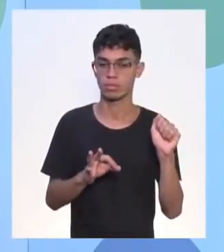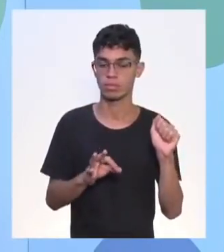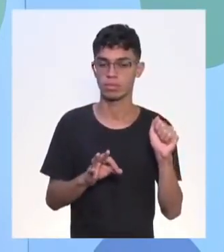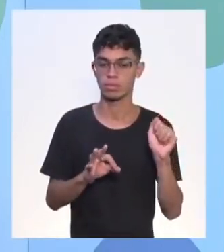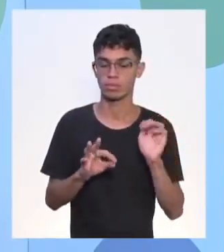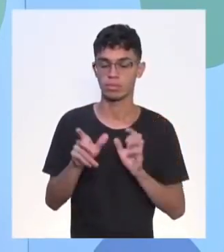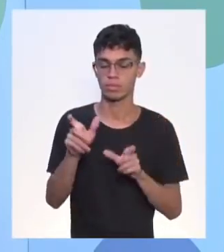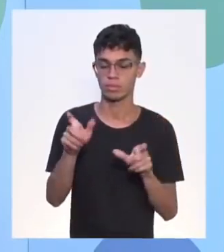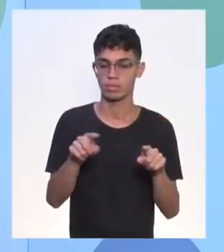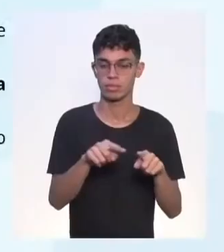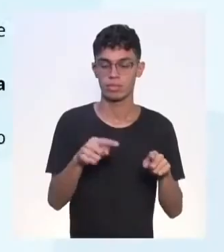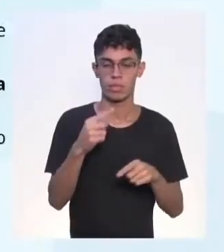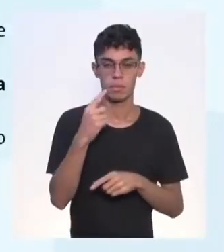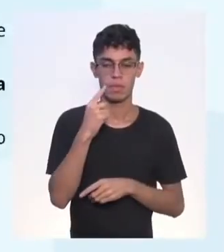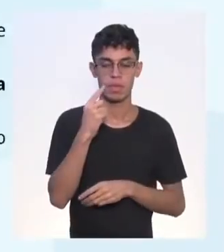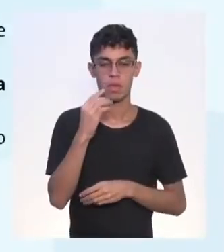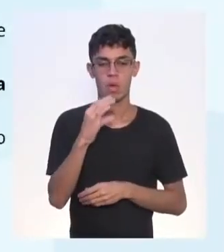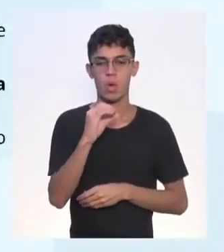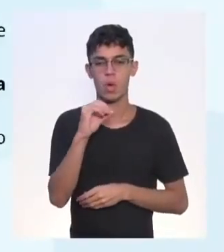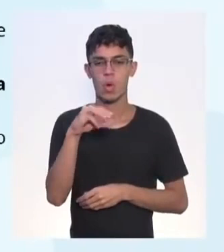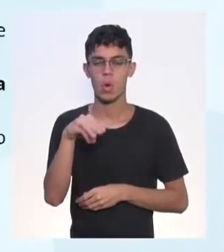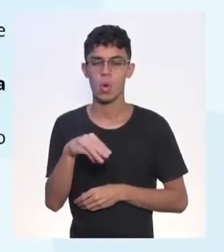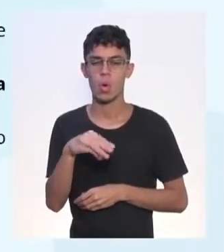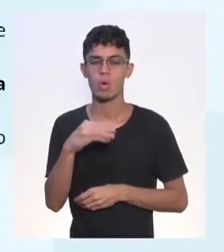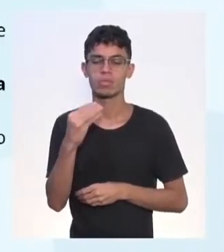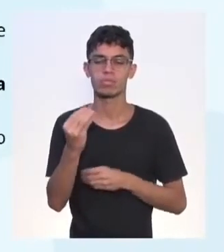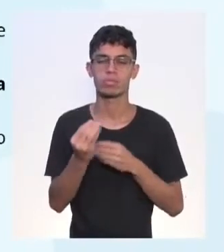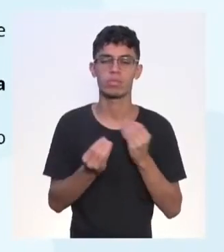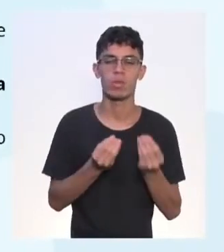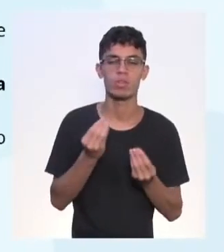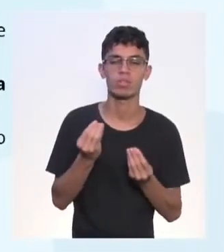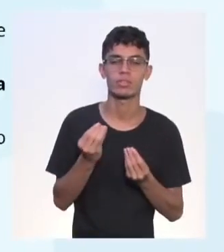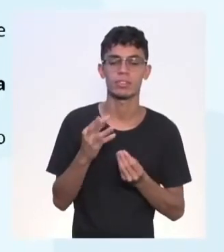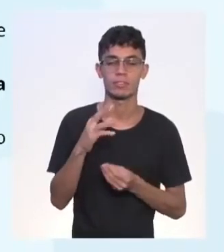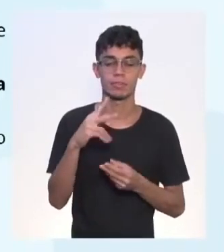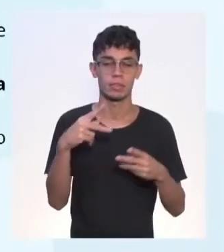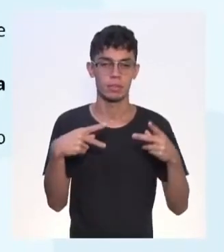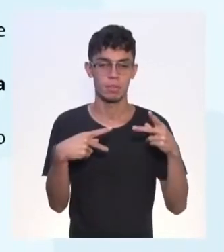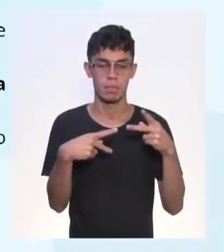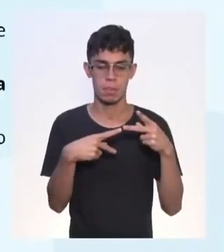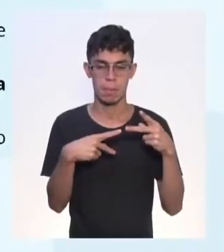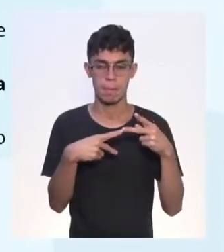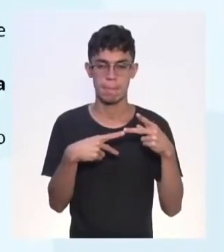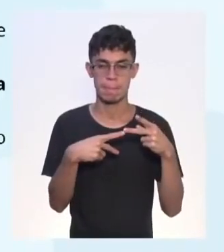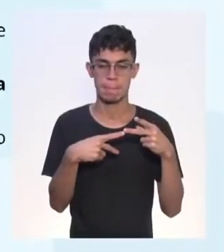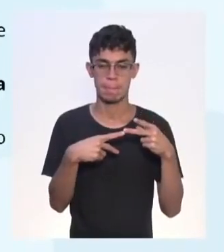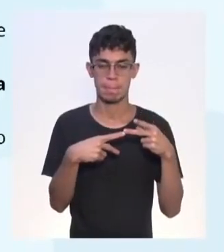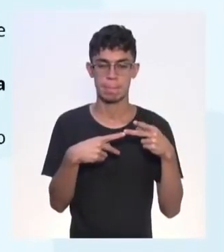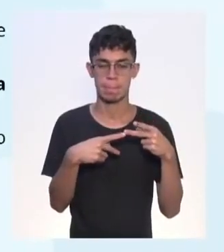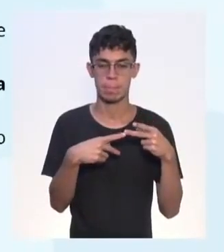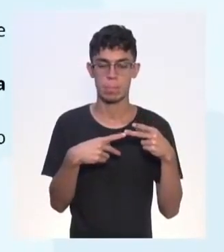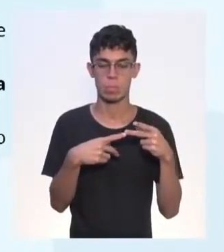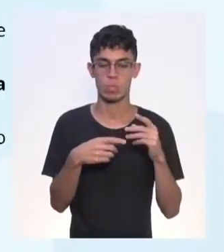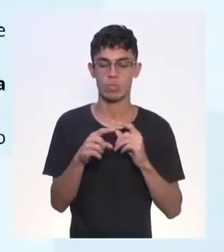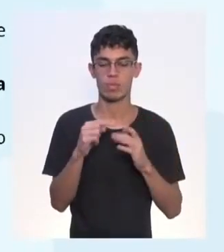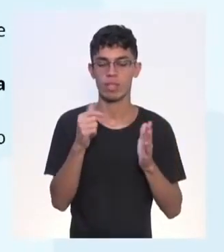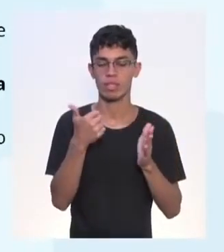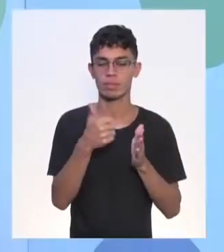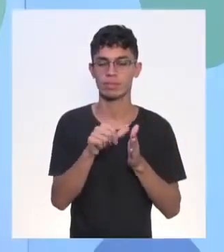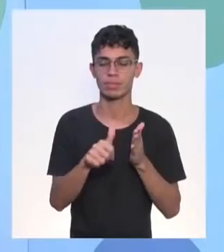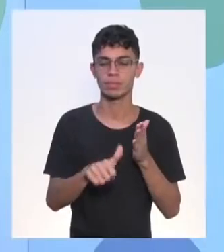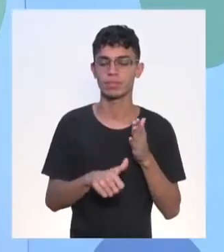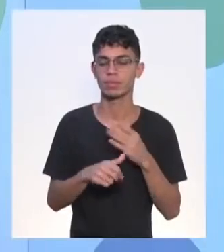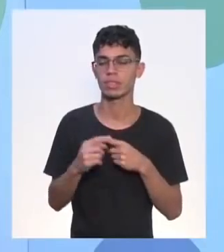pessoas poderiam olhar lá o com e falar, nossa, o com é preposição, né? Uhum. Mas aí você tem que analisar o sentido que está sendo